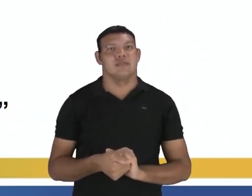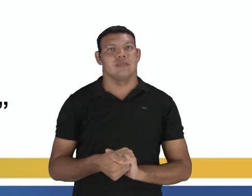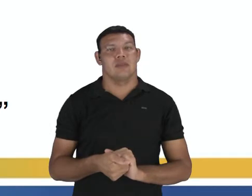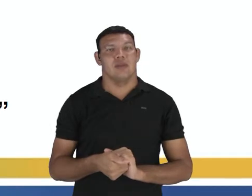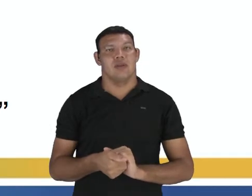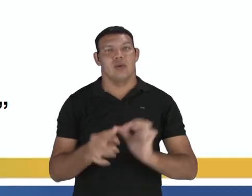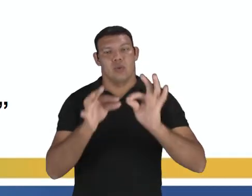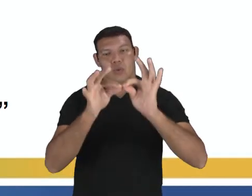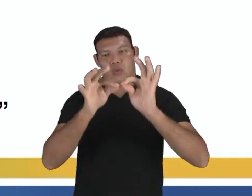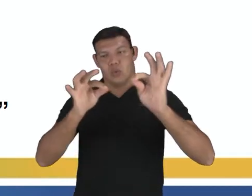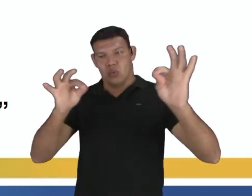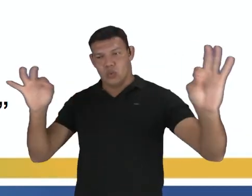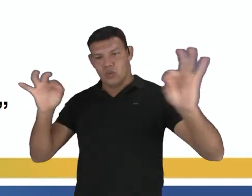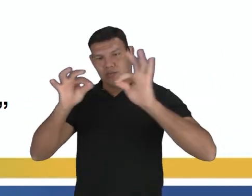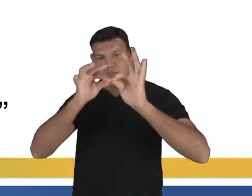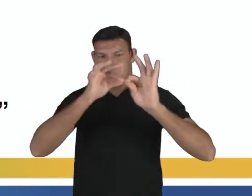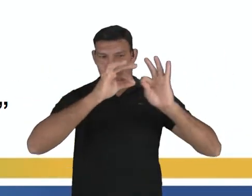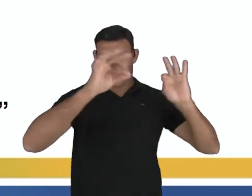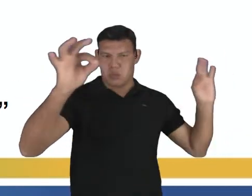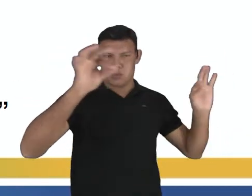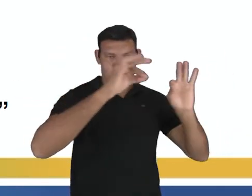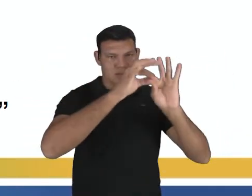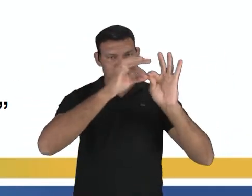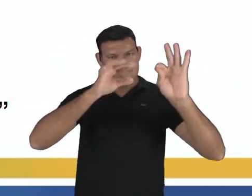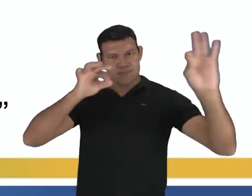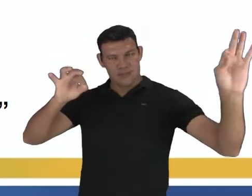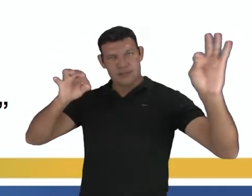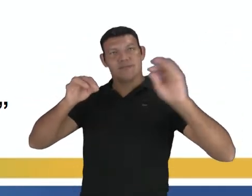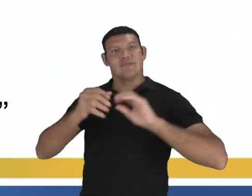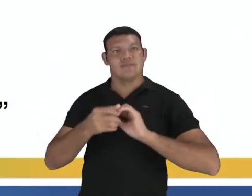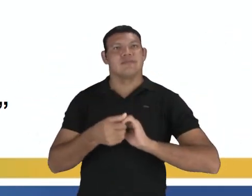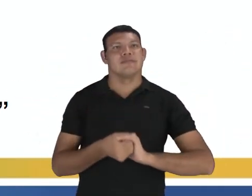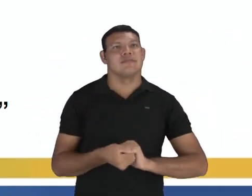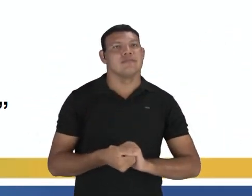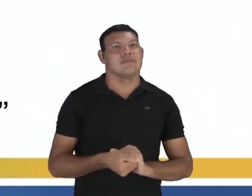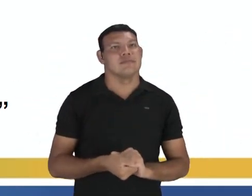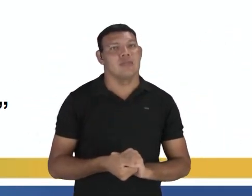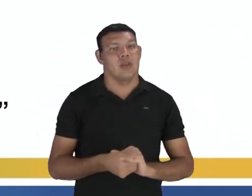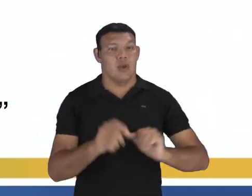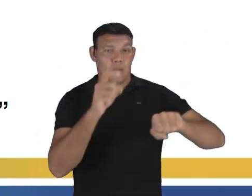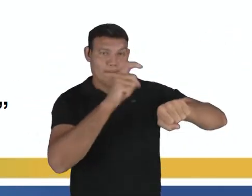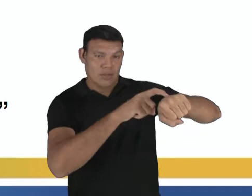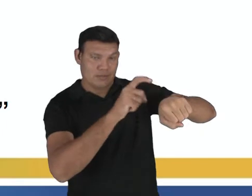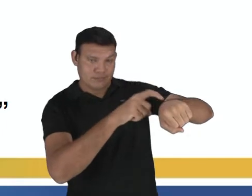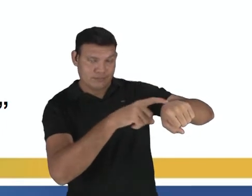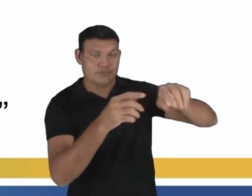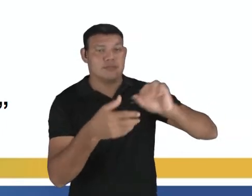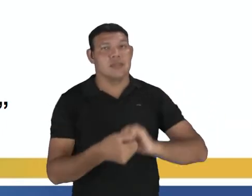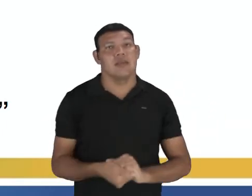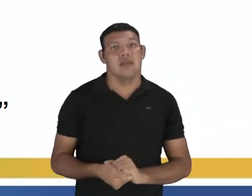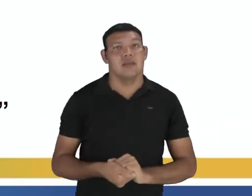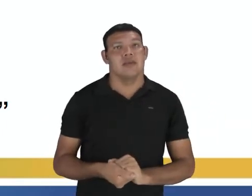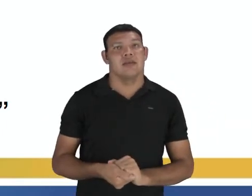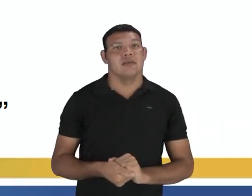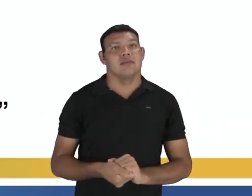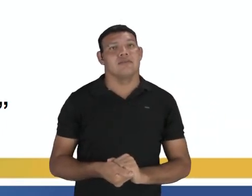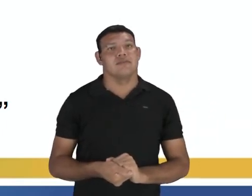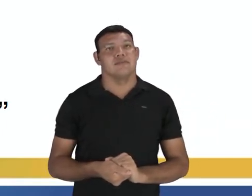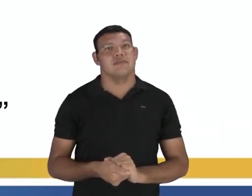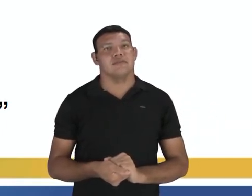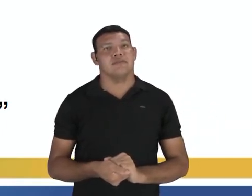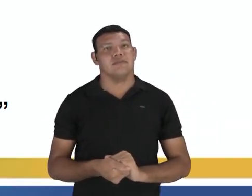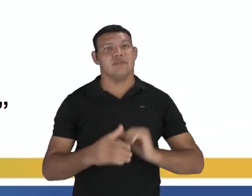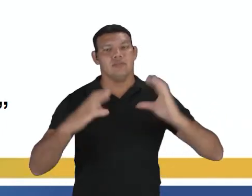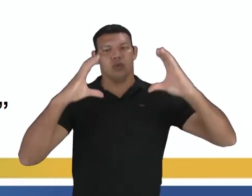percorrida pelo planeta ao longo dessa trajetória, ou seja, ao longo dessa elipse, com o tempo. Então, se tu analisar na parte